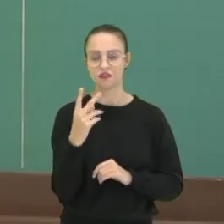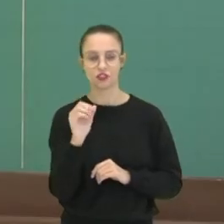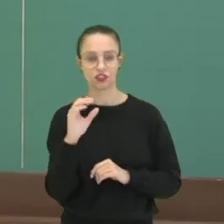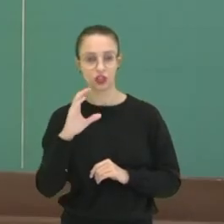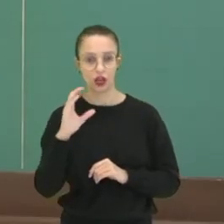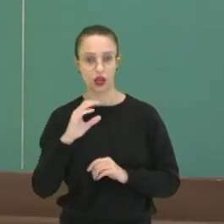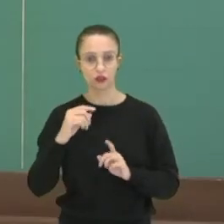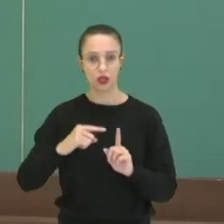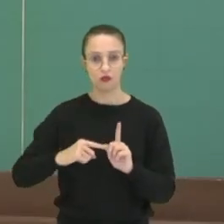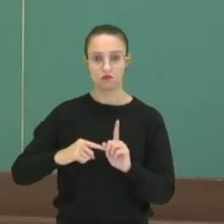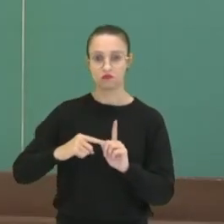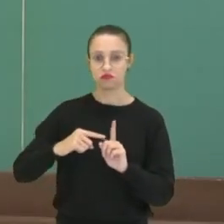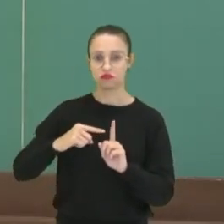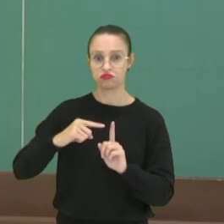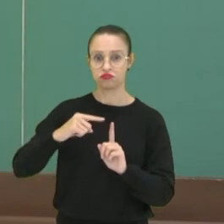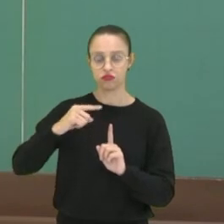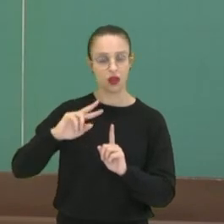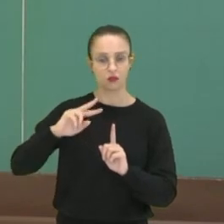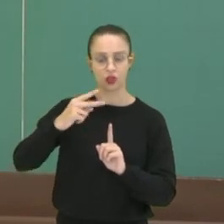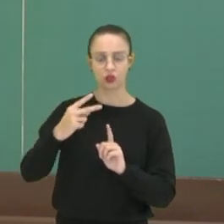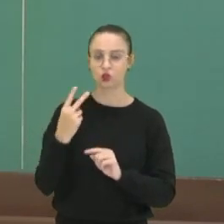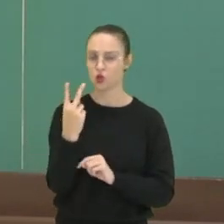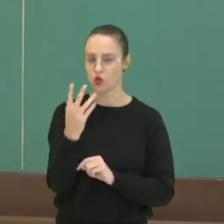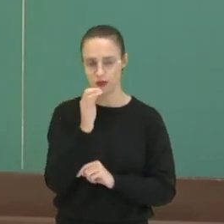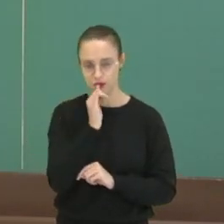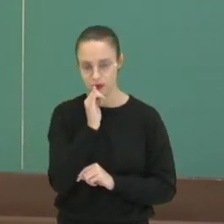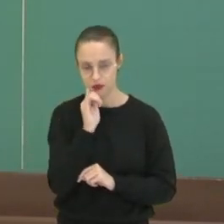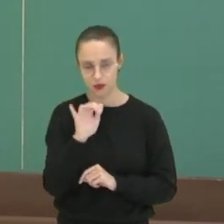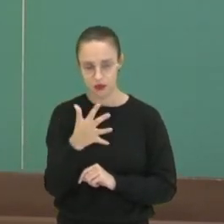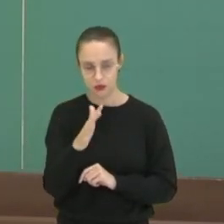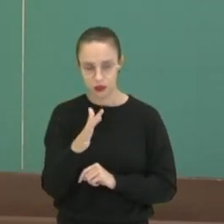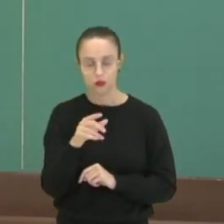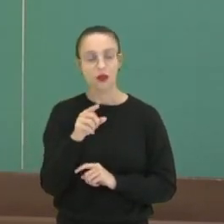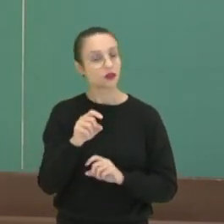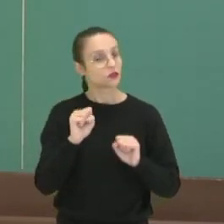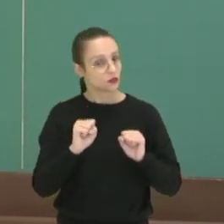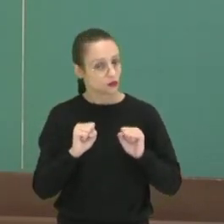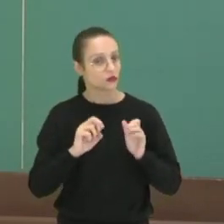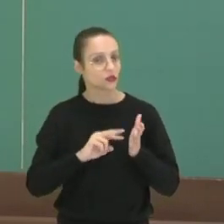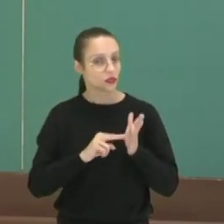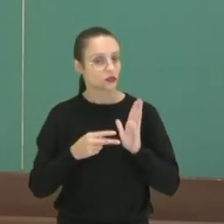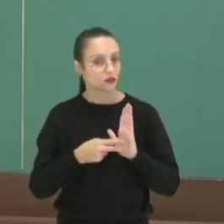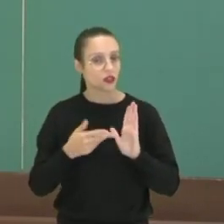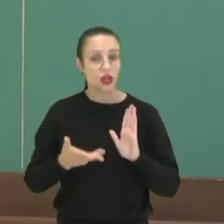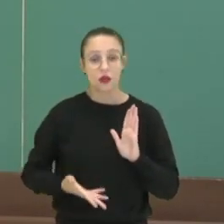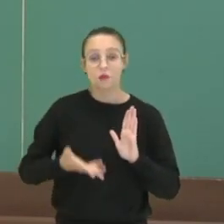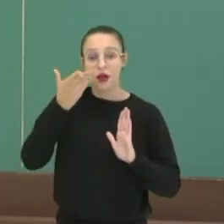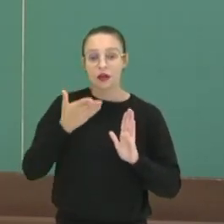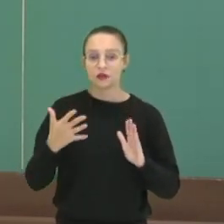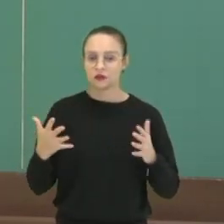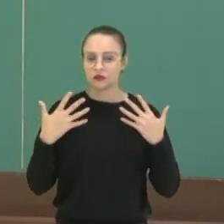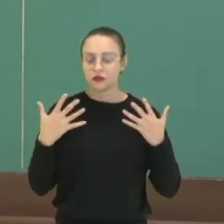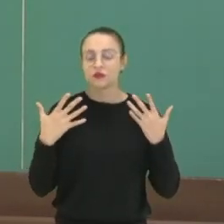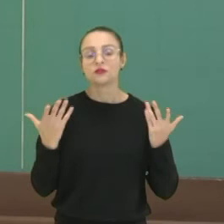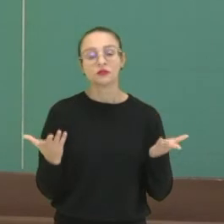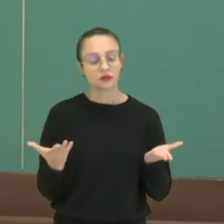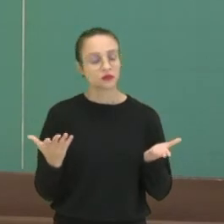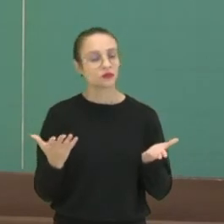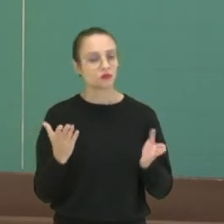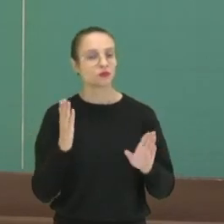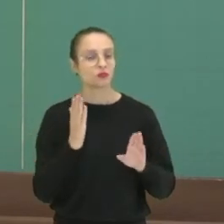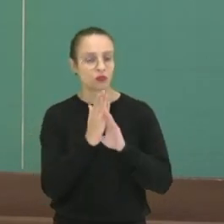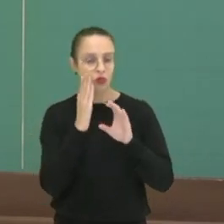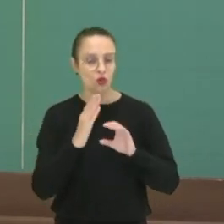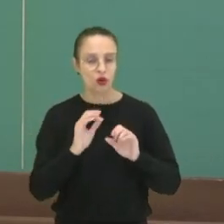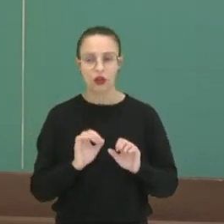tenho um aumento de 2 graus nessa temperatura média, né, quer dizer que eu estou tendo temperaturas mais elevadas pelo lançamento de